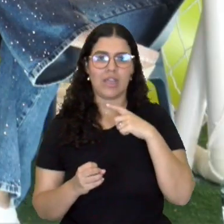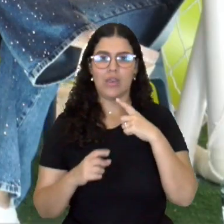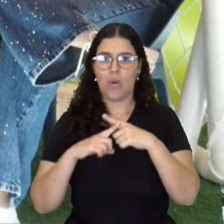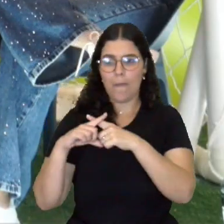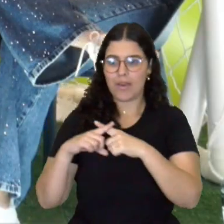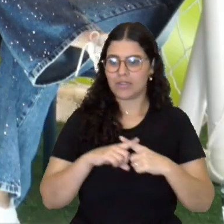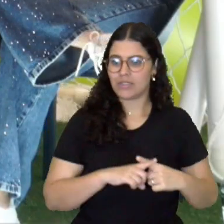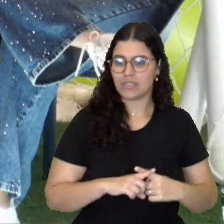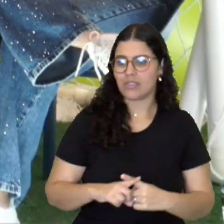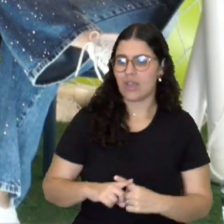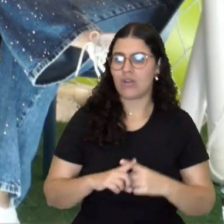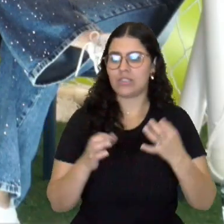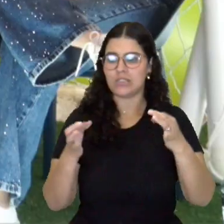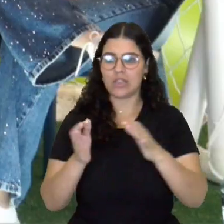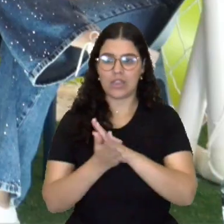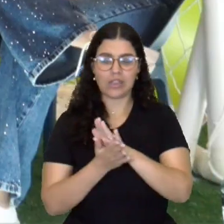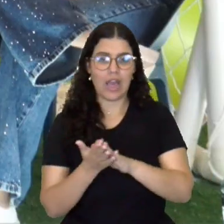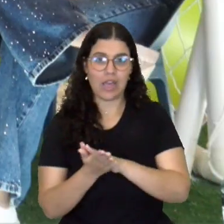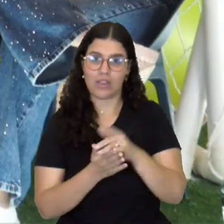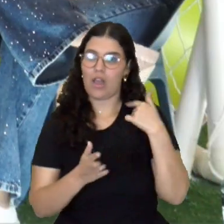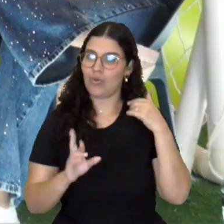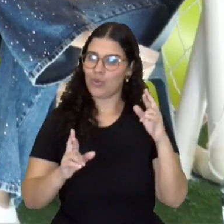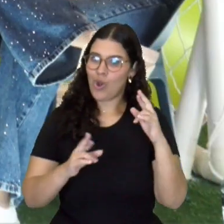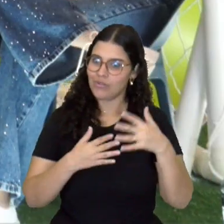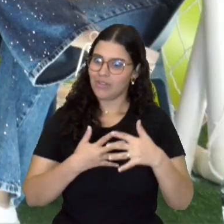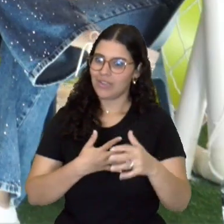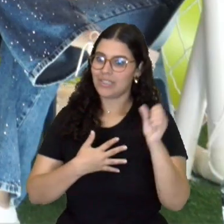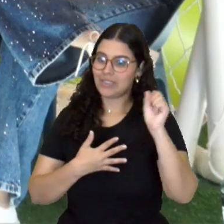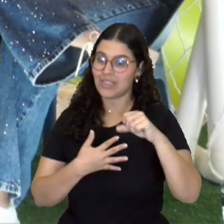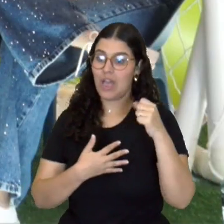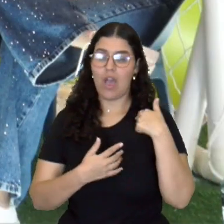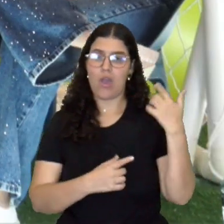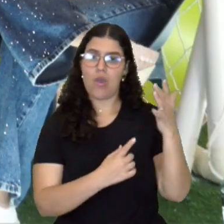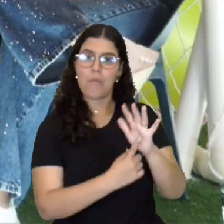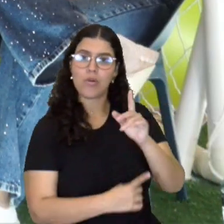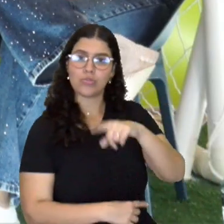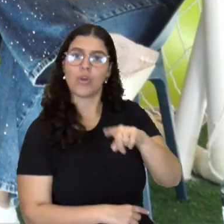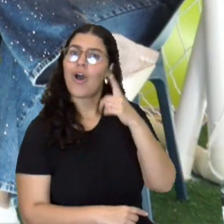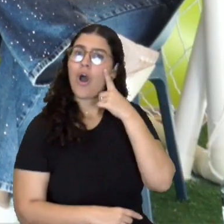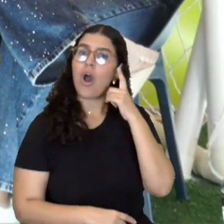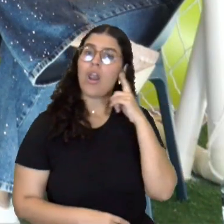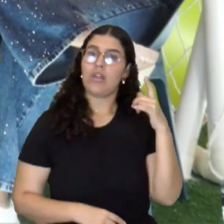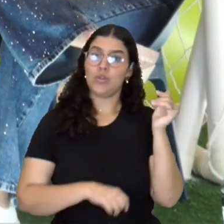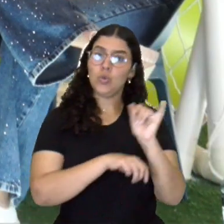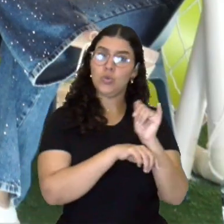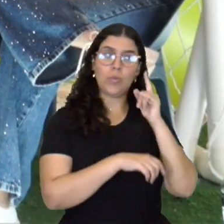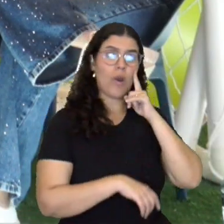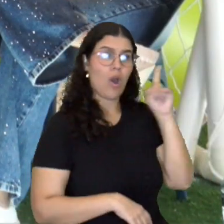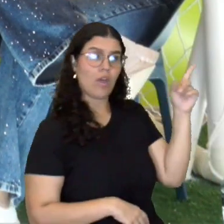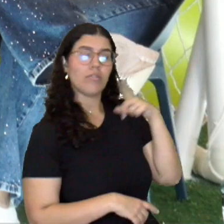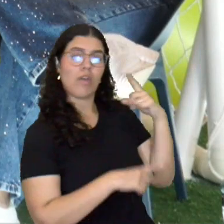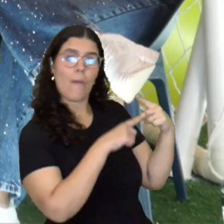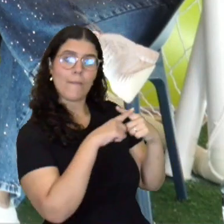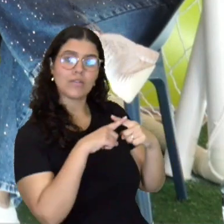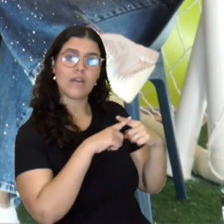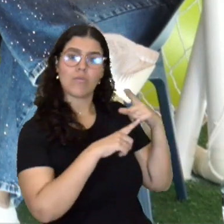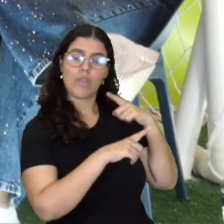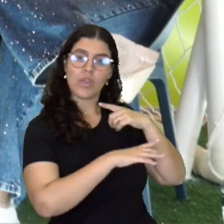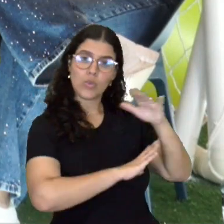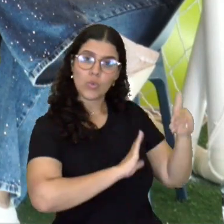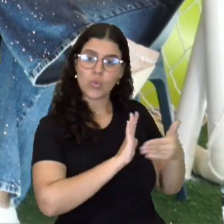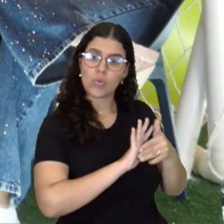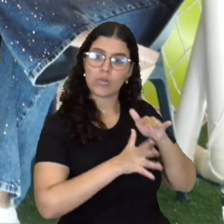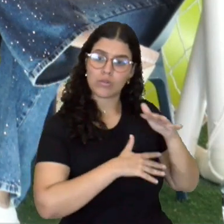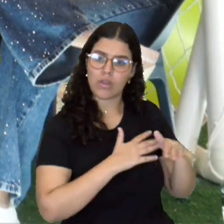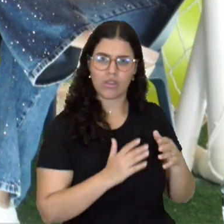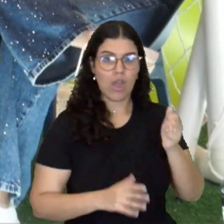eu mostro vídeos no YouTube, edições anteriores. É sério, tio? Dá pra fazer isso? Dá. E como é que chega lá? E tem viagem, e tem